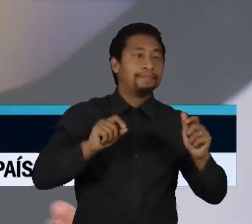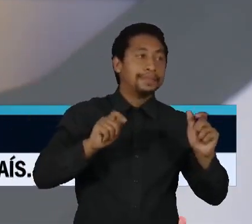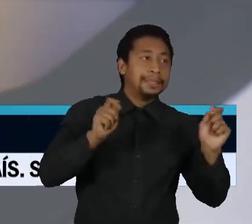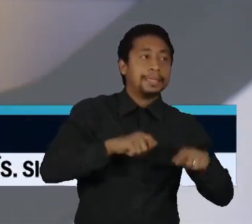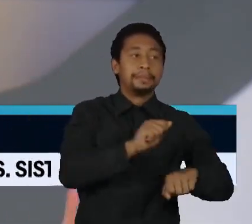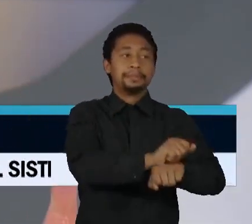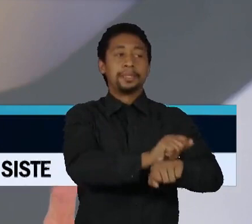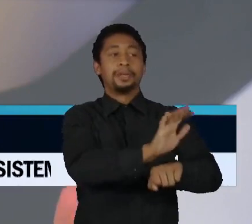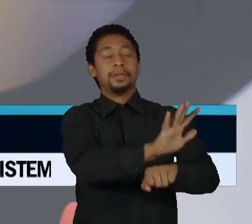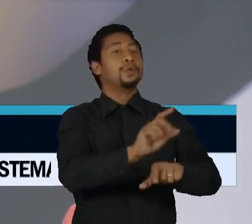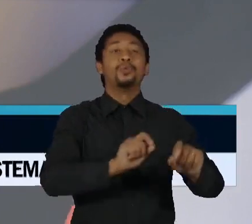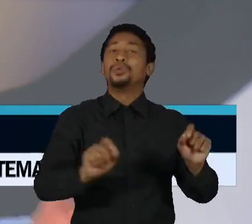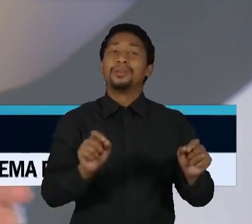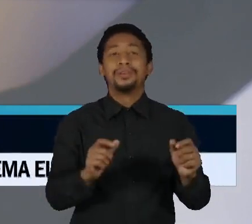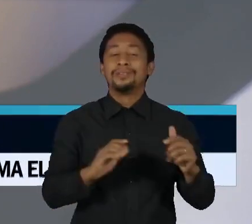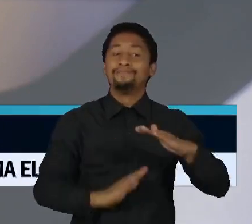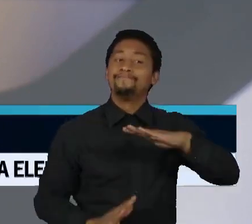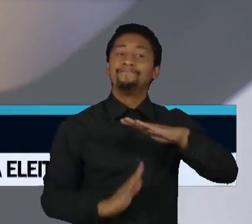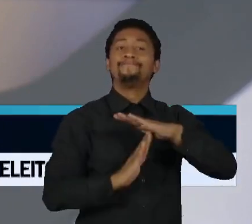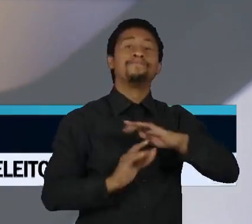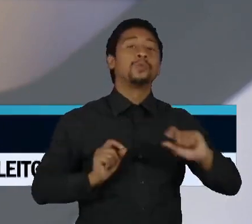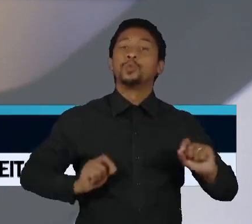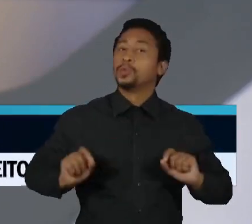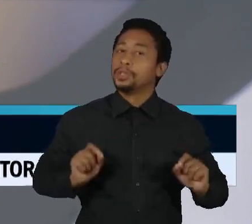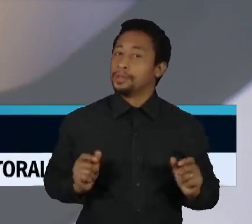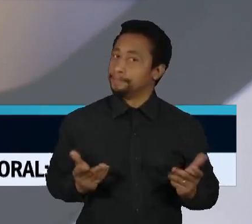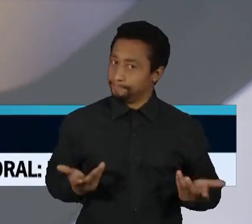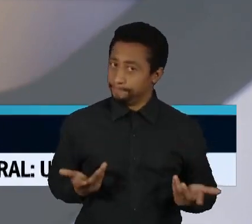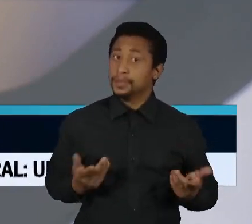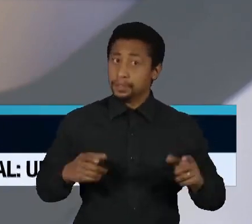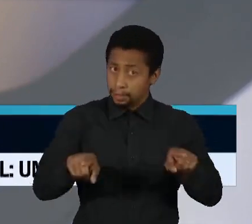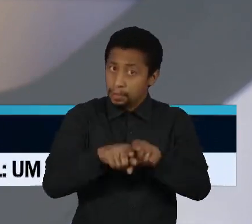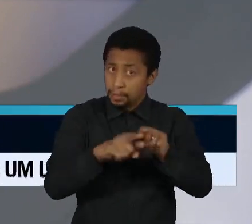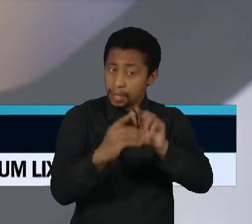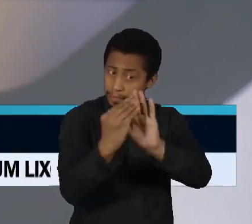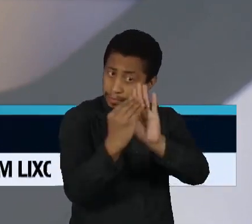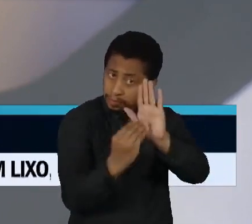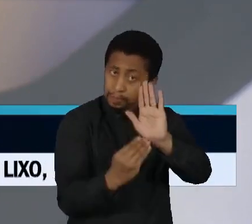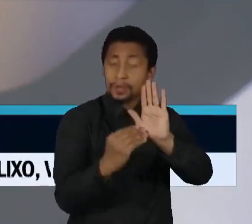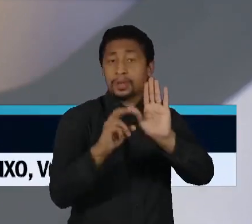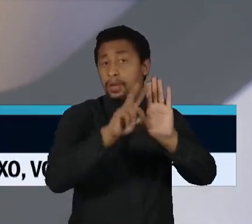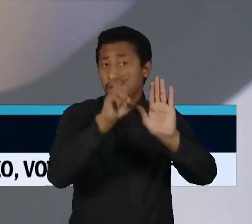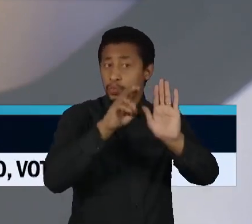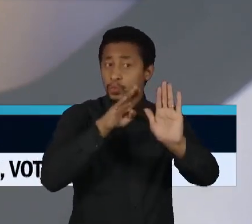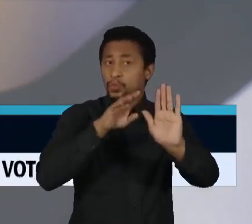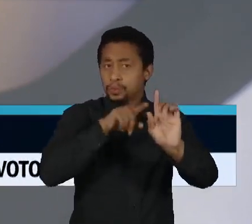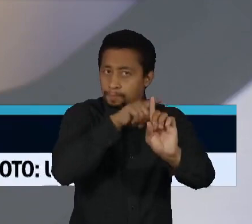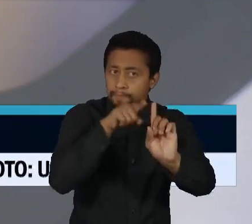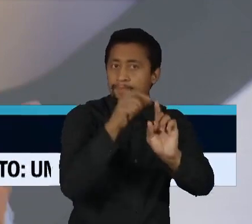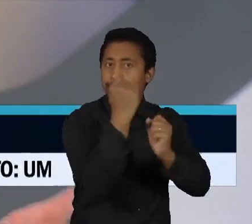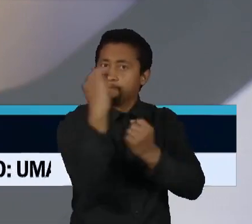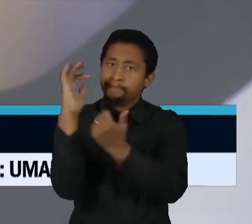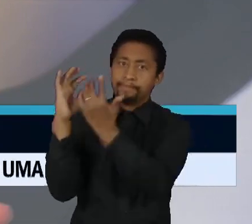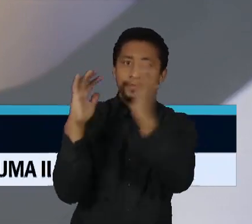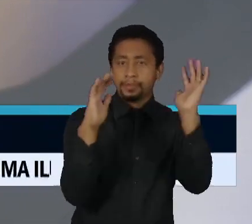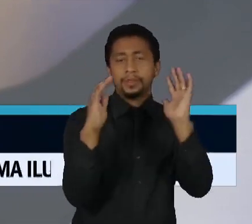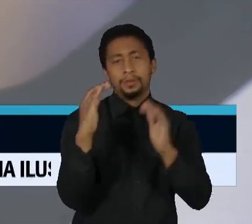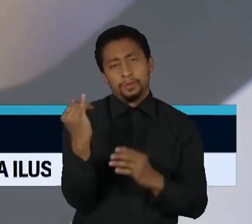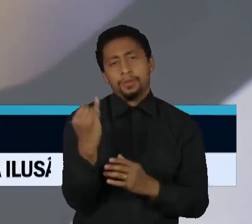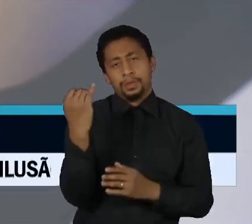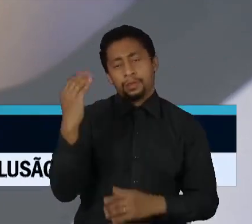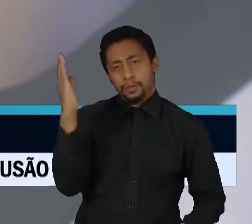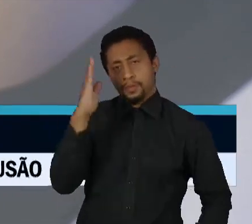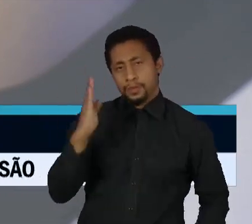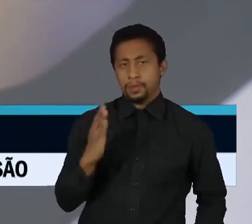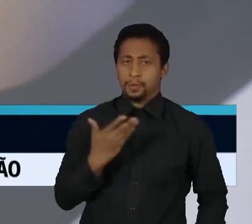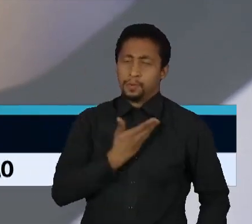de atuação. Então, e de outro lado, é a agenda ambiental ser reafirmada como importante para o país e para o